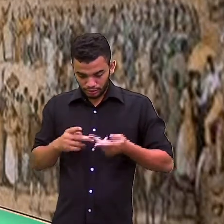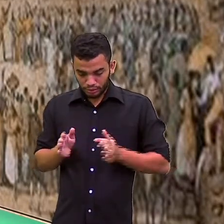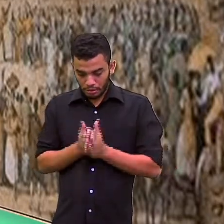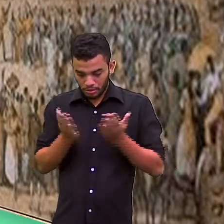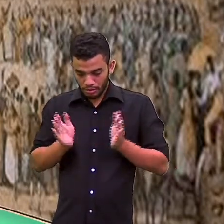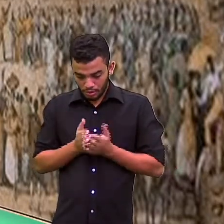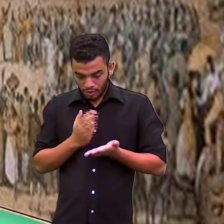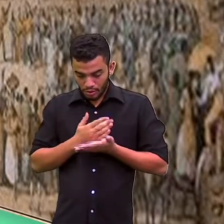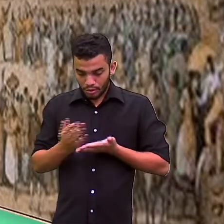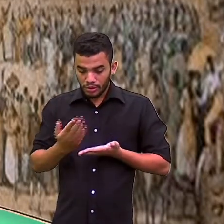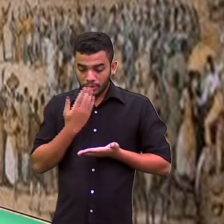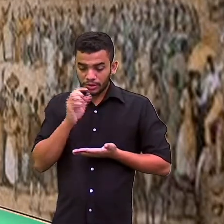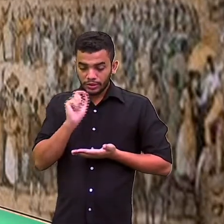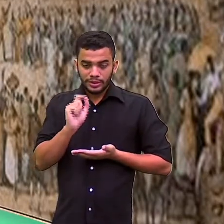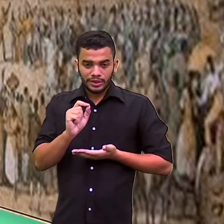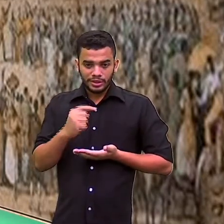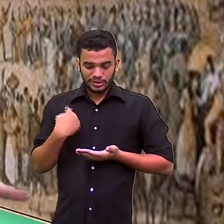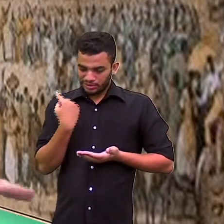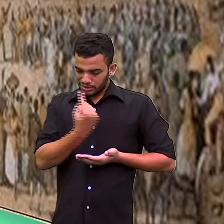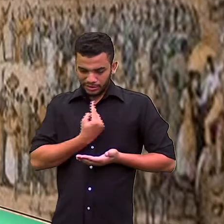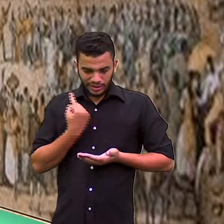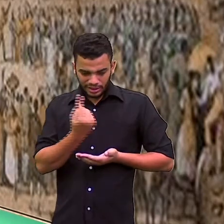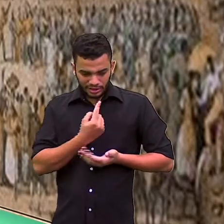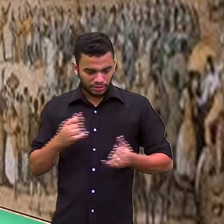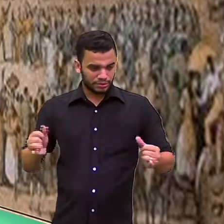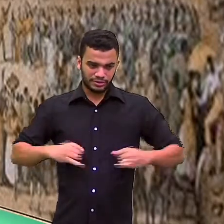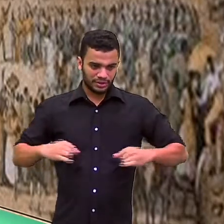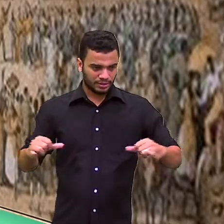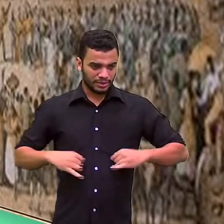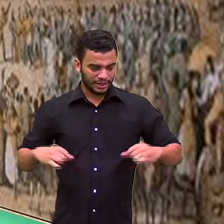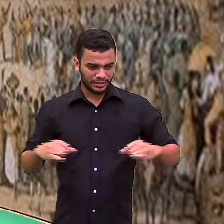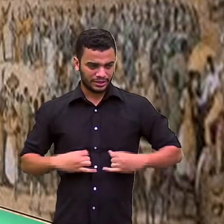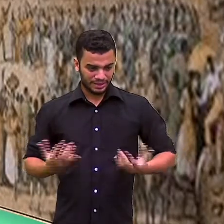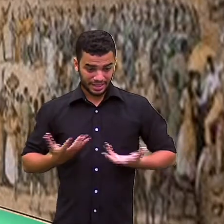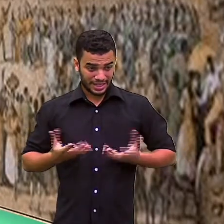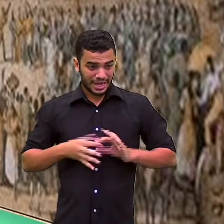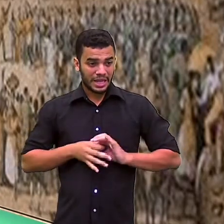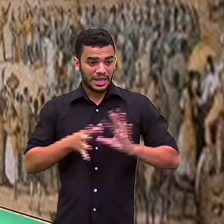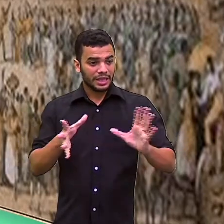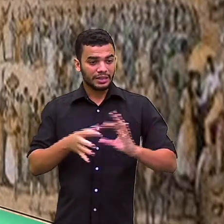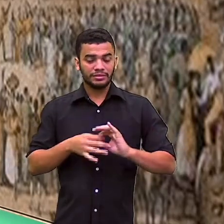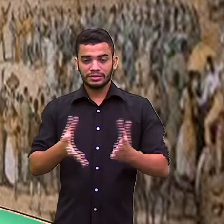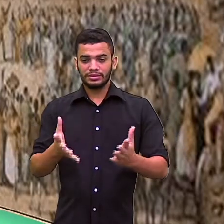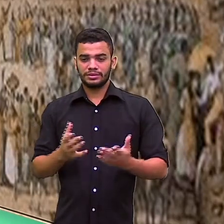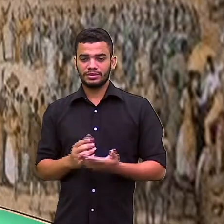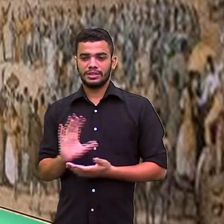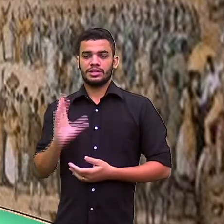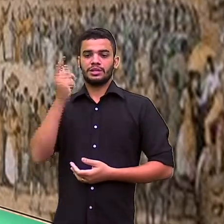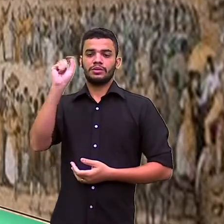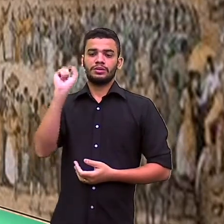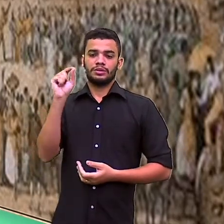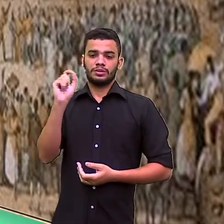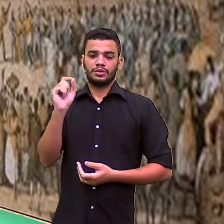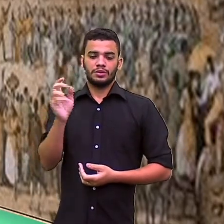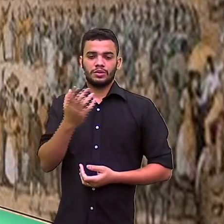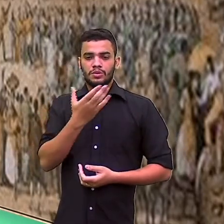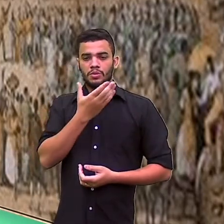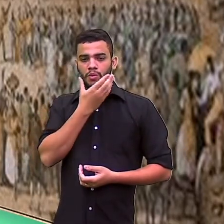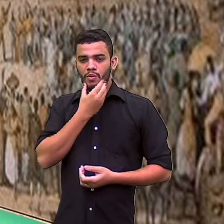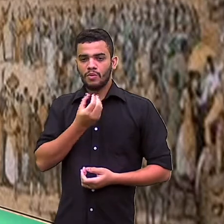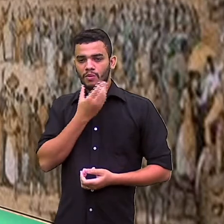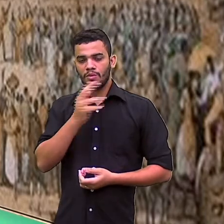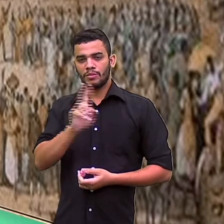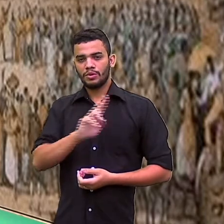grandes comerciantes. Quando acabou? Quando o Duque de Caxias liderou a dominação e a pacificação de